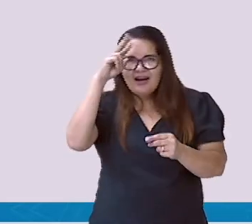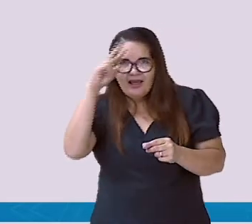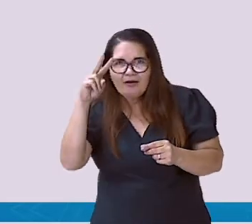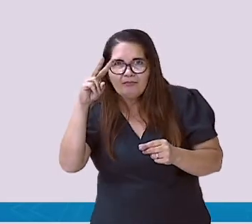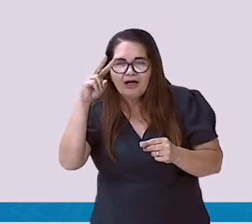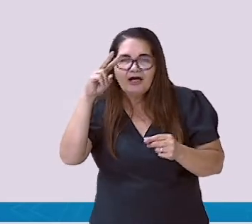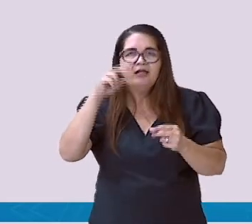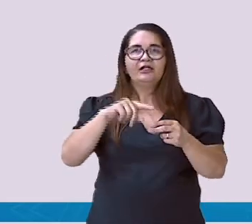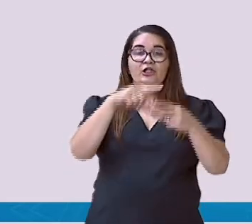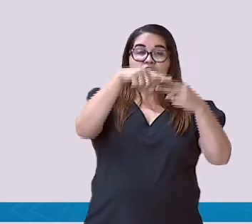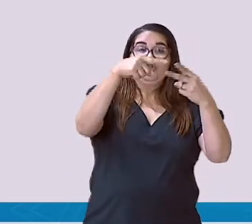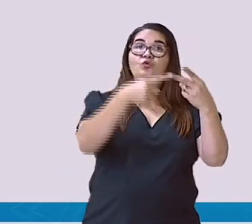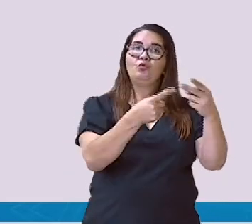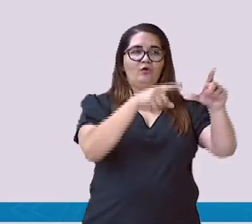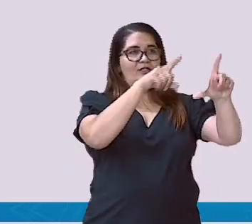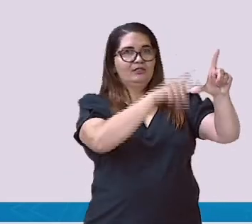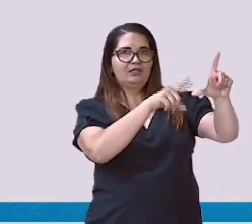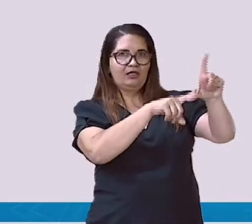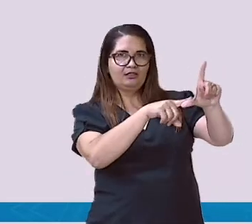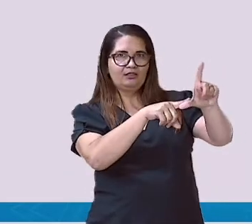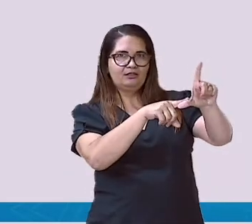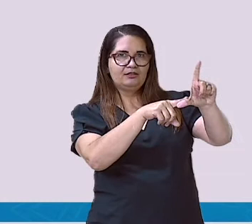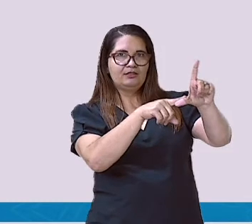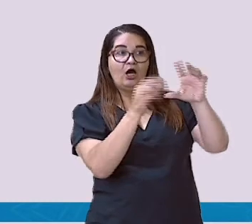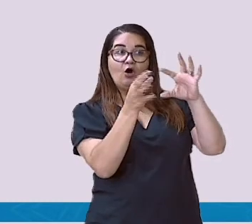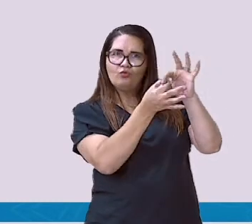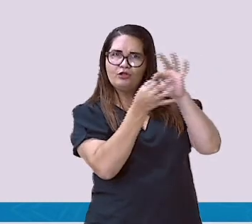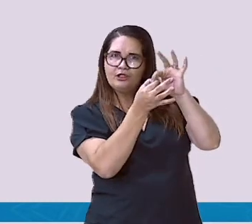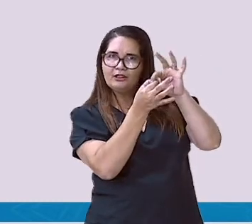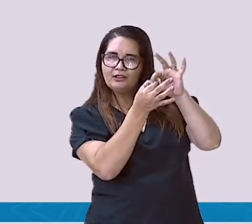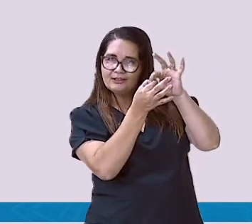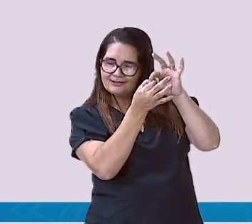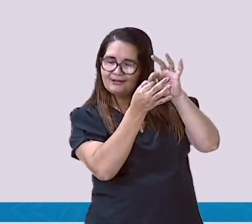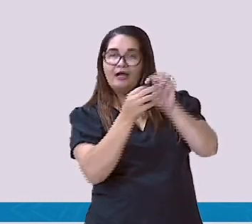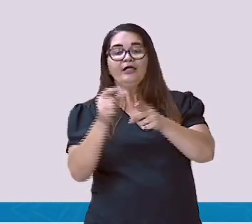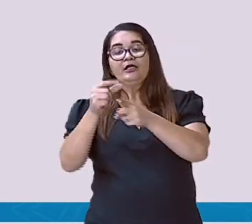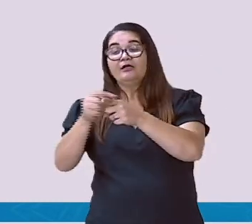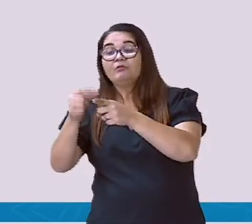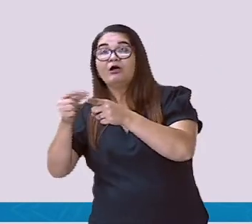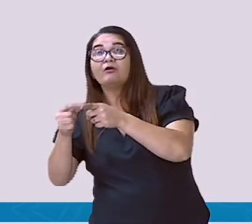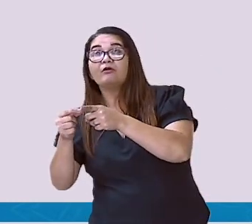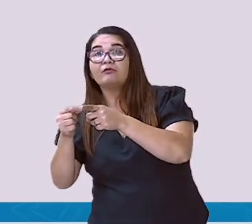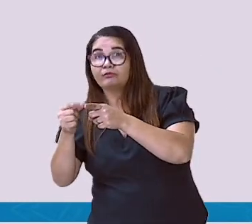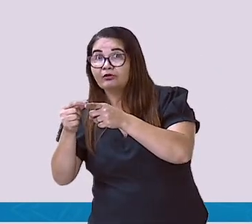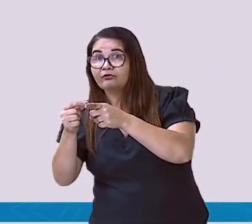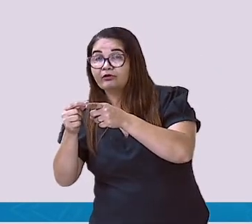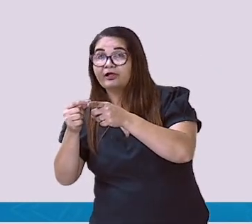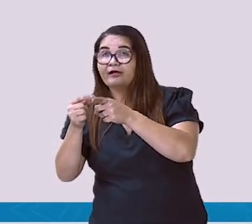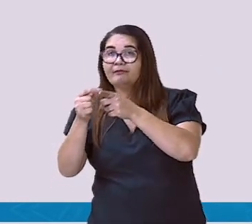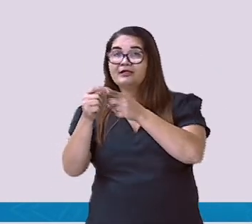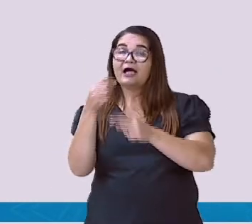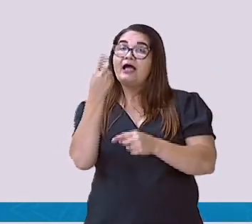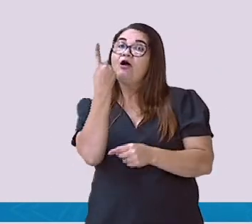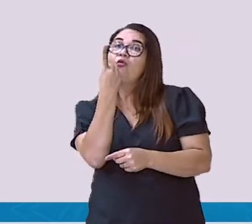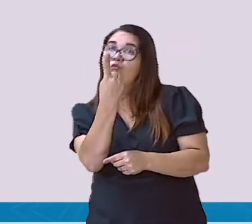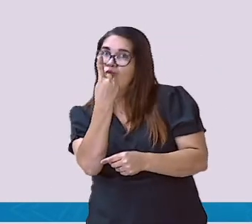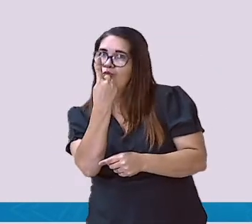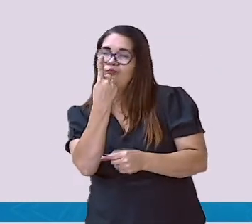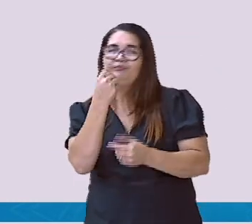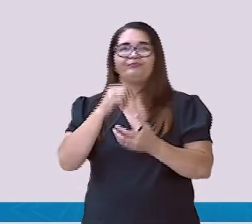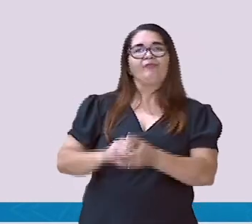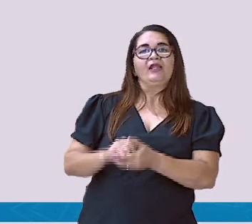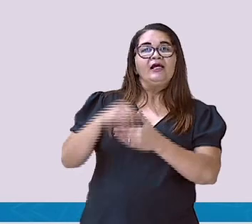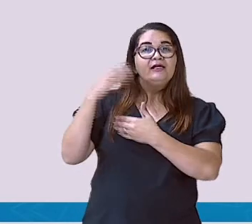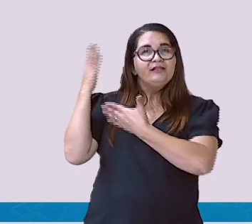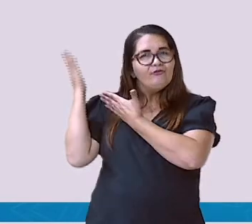um fonema. Nós temos a palavra taxímetro, taxímetro. Essa também entra